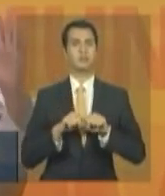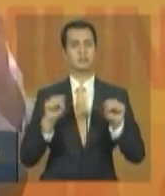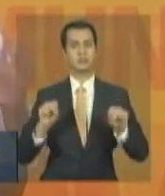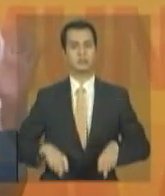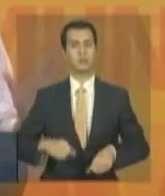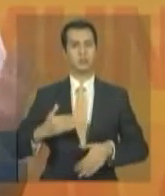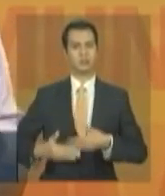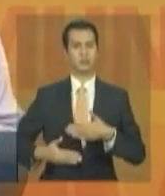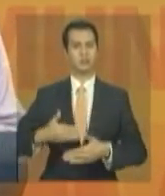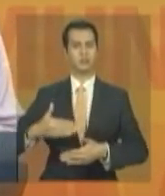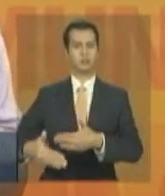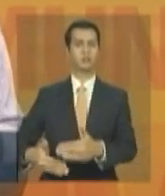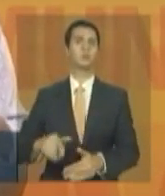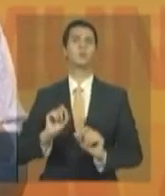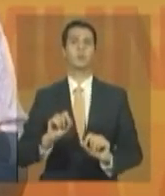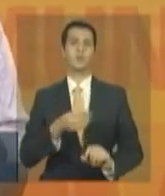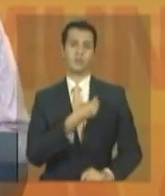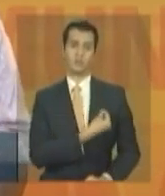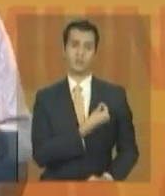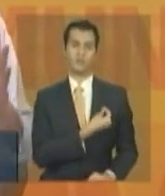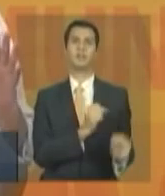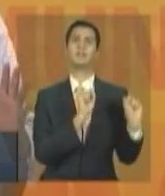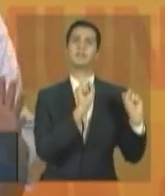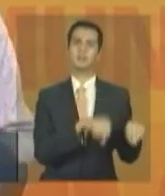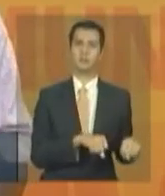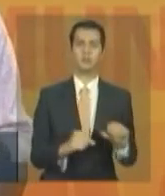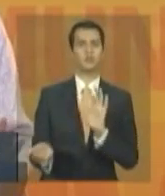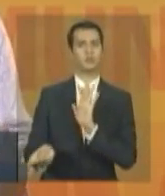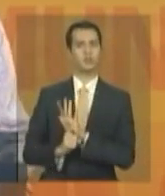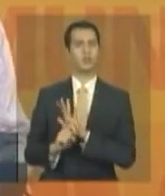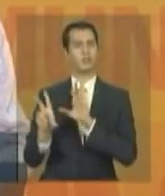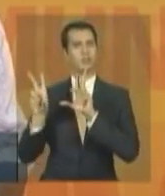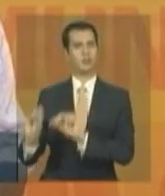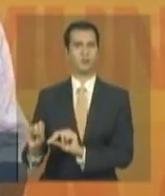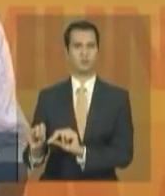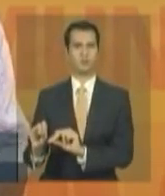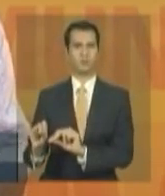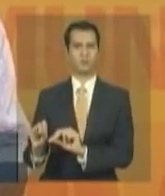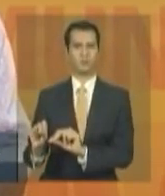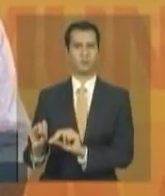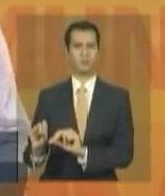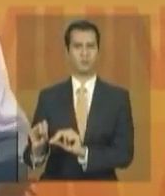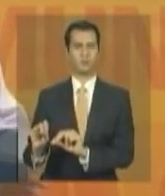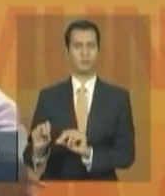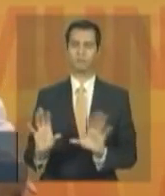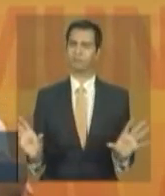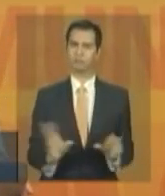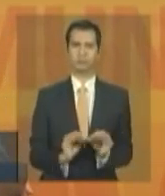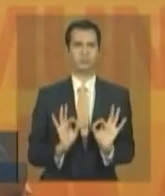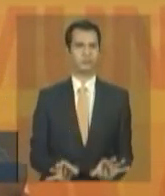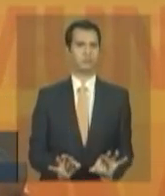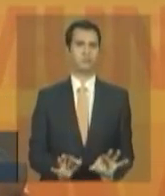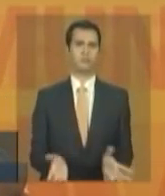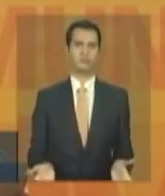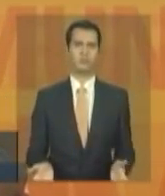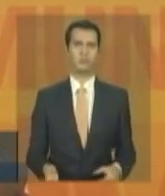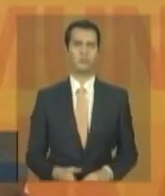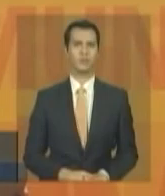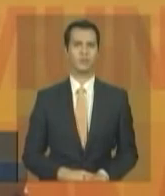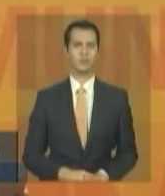Vida sim, drogas não. É essa a síntese deste programa. Sem sombra de